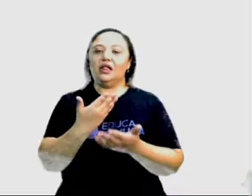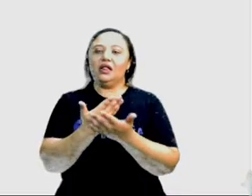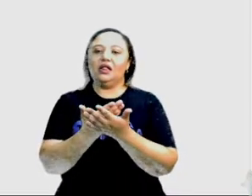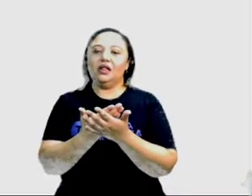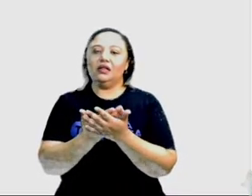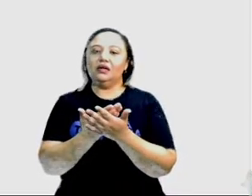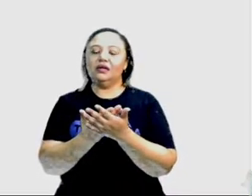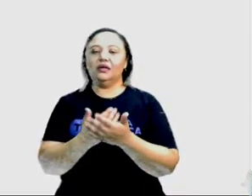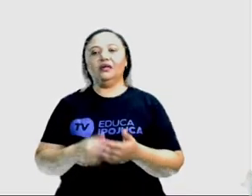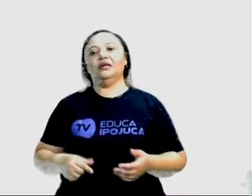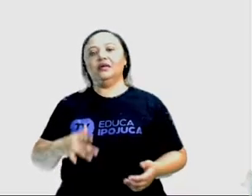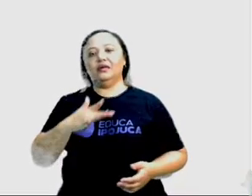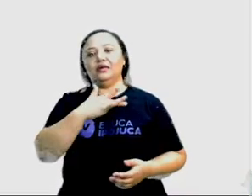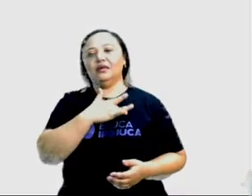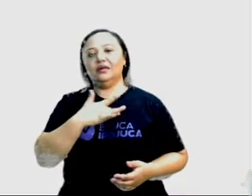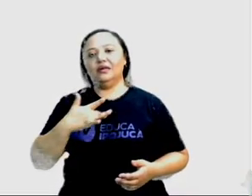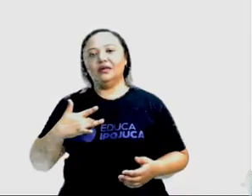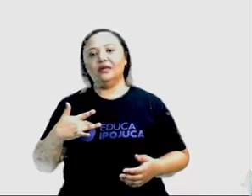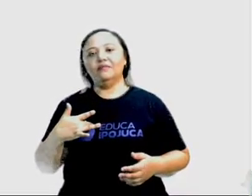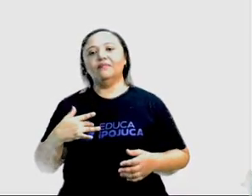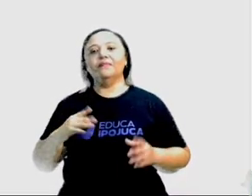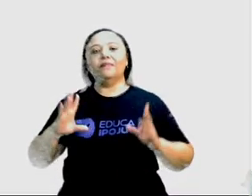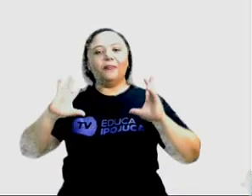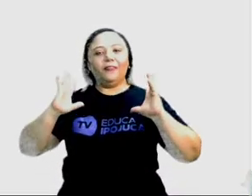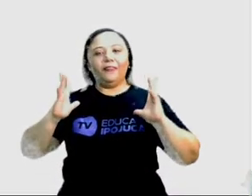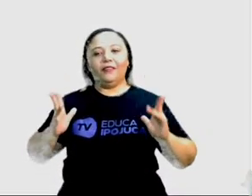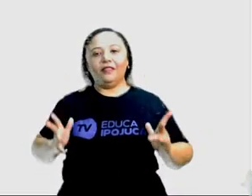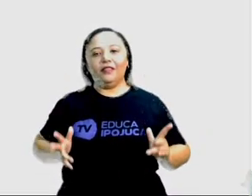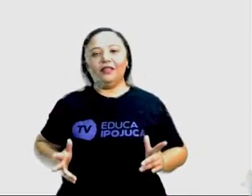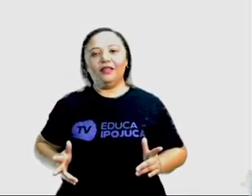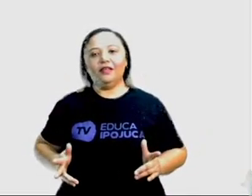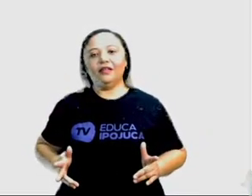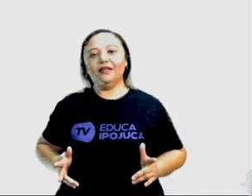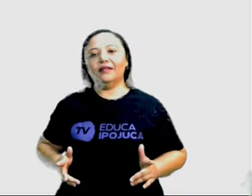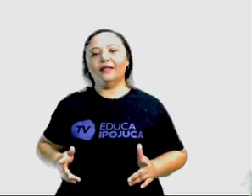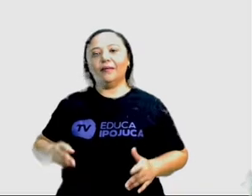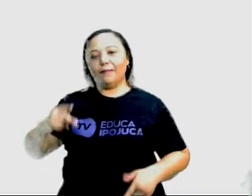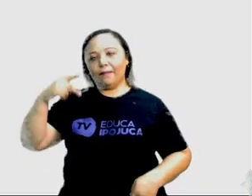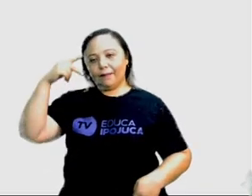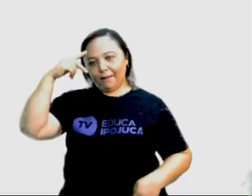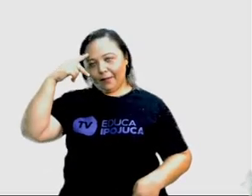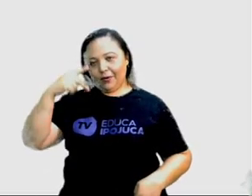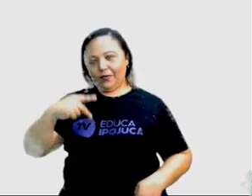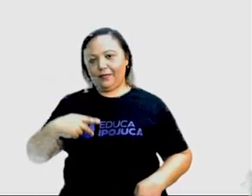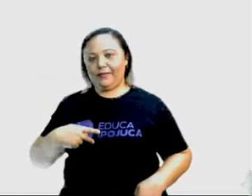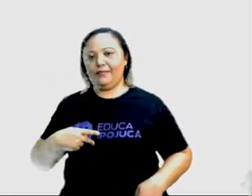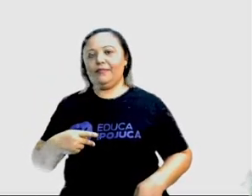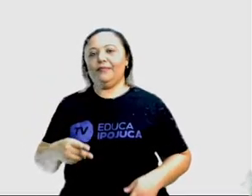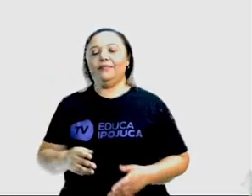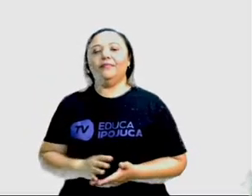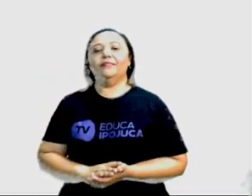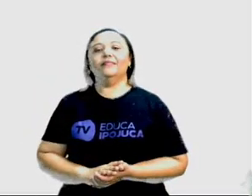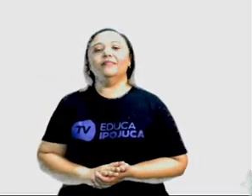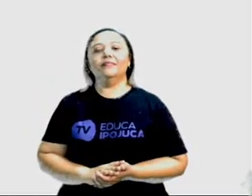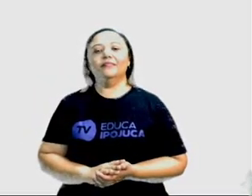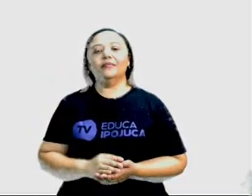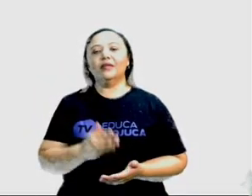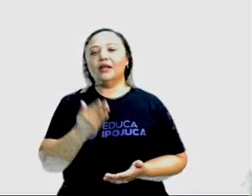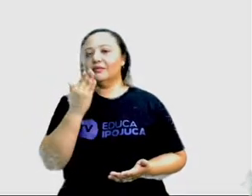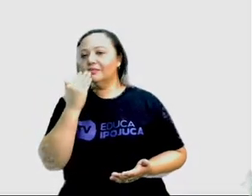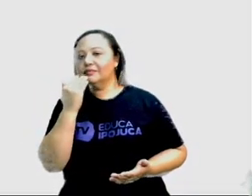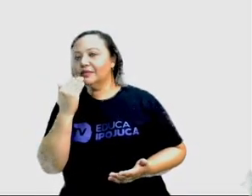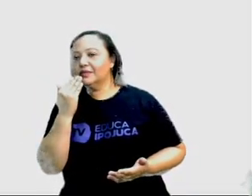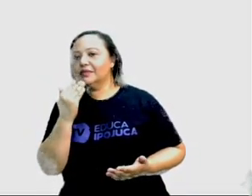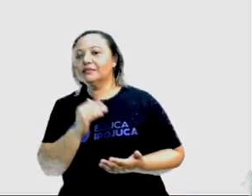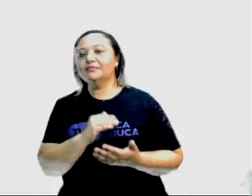assistência à saúde, cuidado com higiene pessoais, transporte, vestuário, habitação, alimentação e